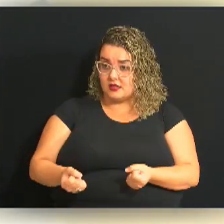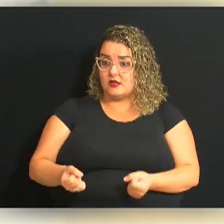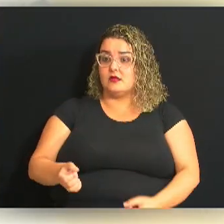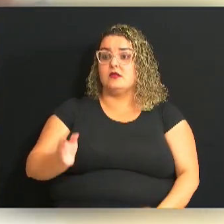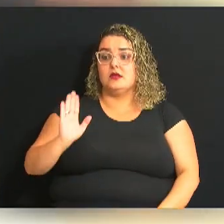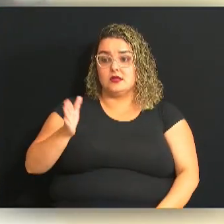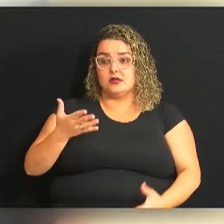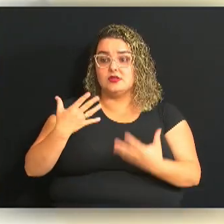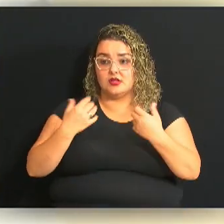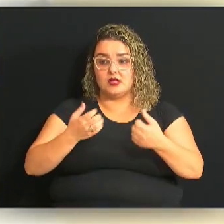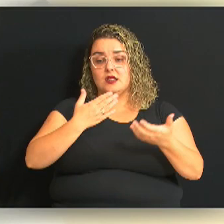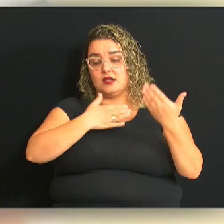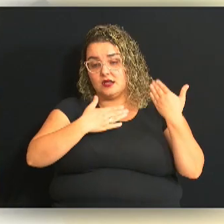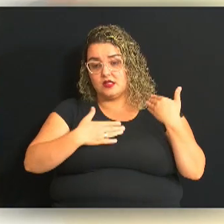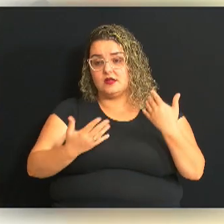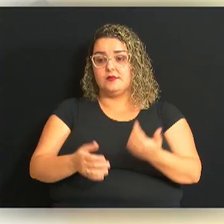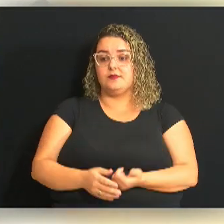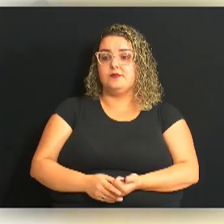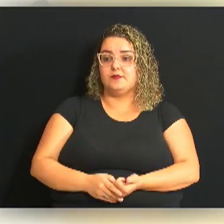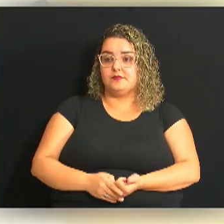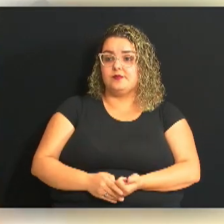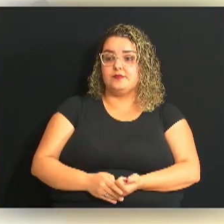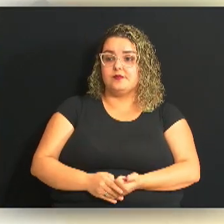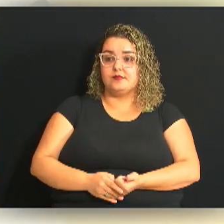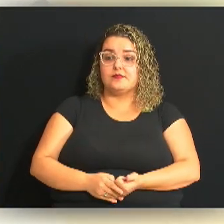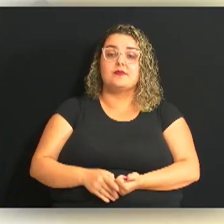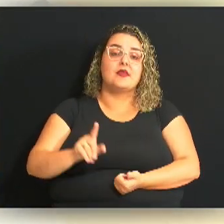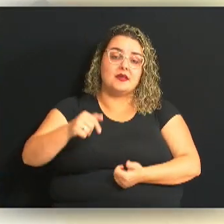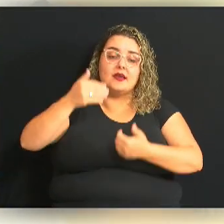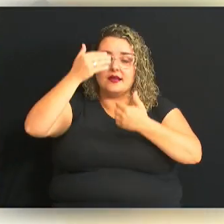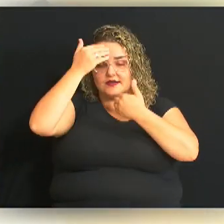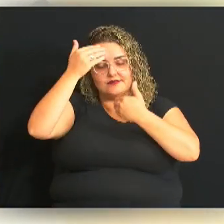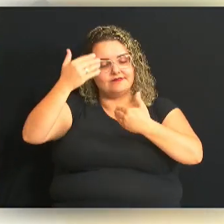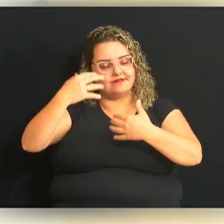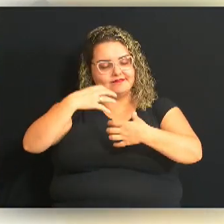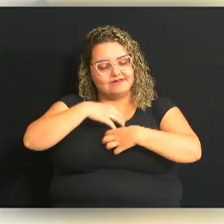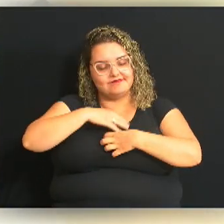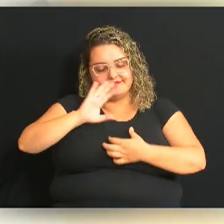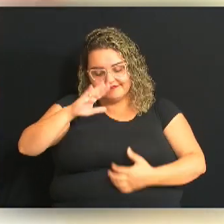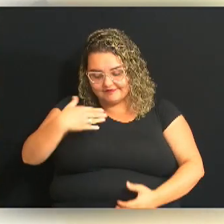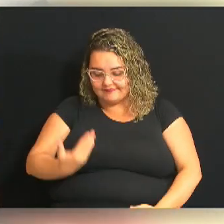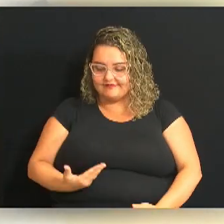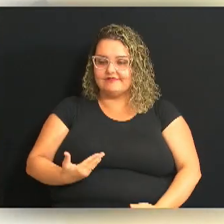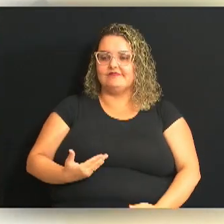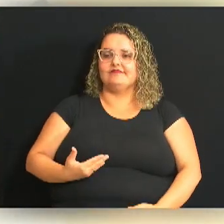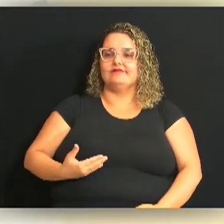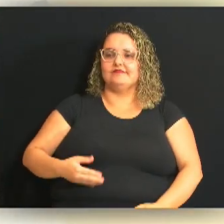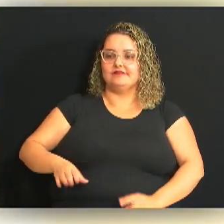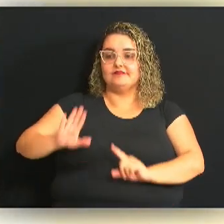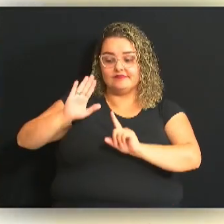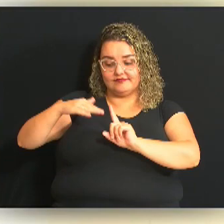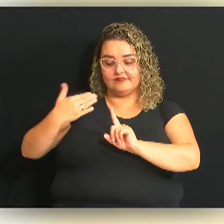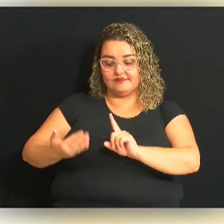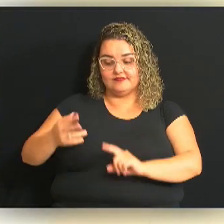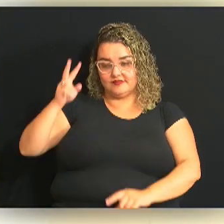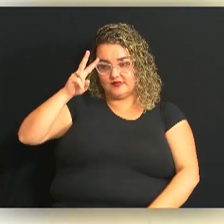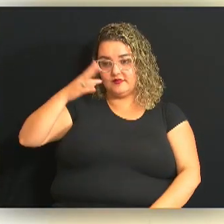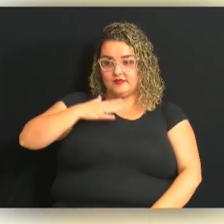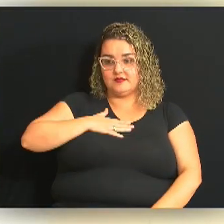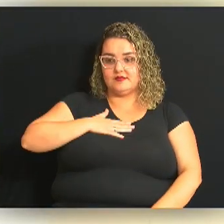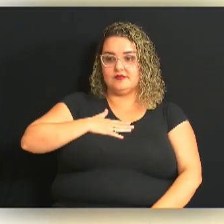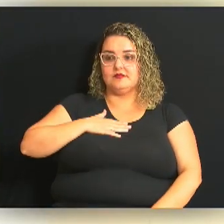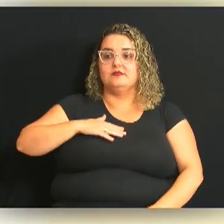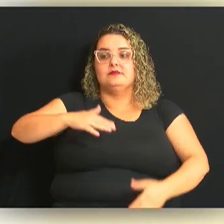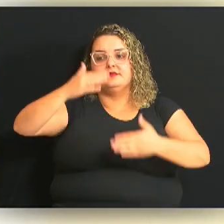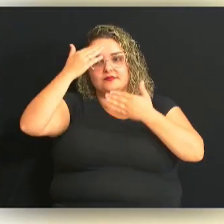recebeu, e é muito gratificante isso aí. Me sinto muito honrado pela homenagem, por ter sido lembrado, né? Agradecer